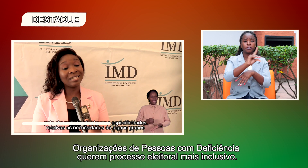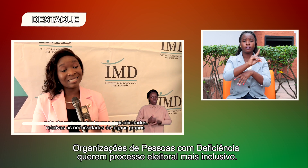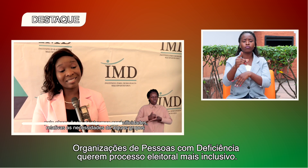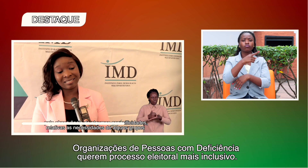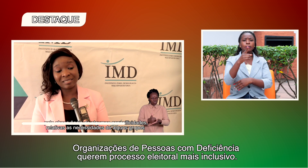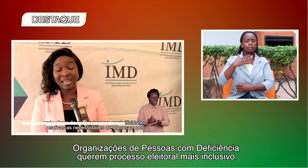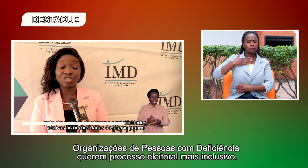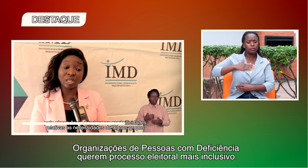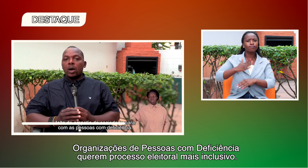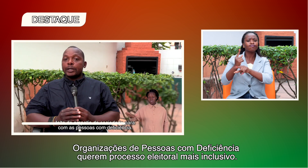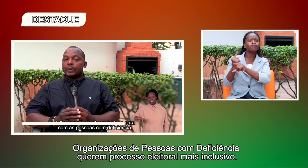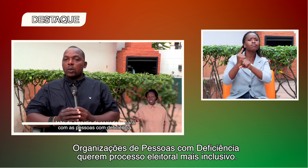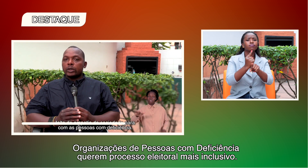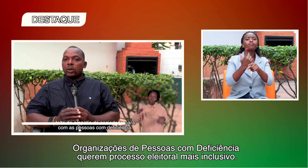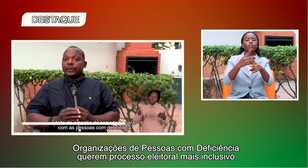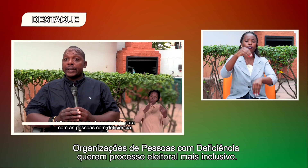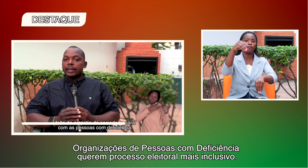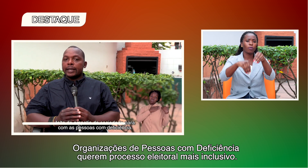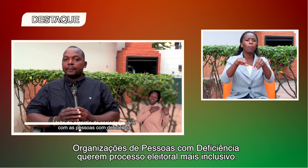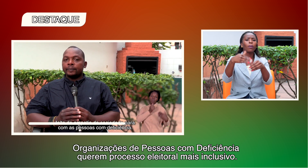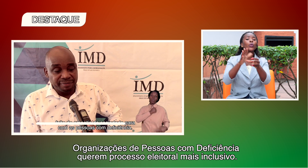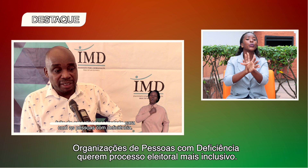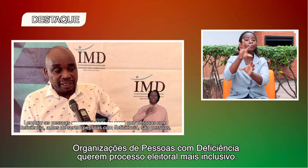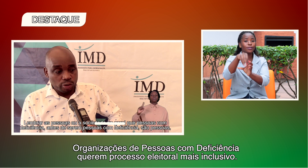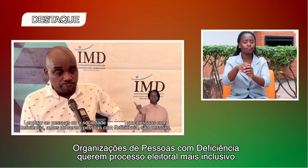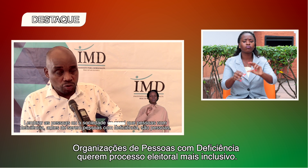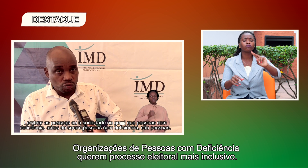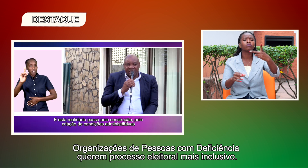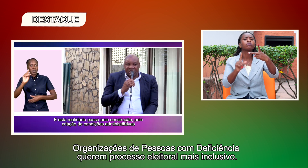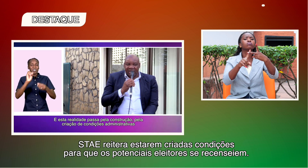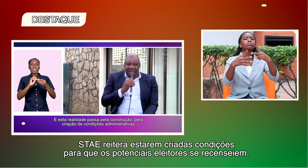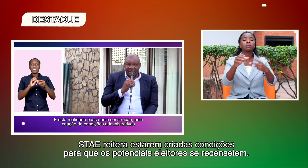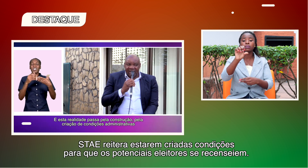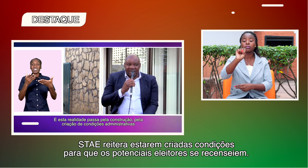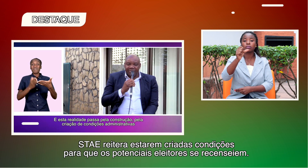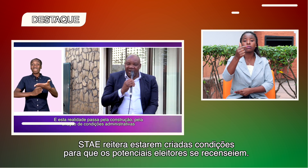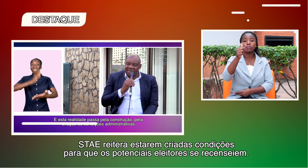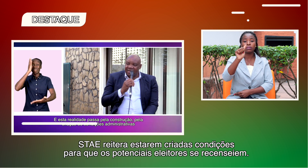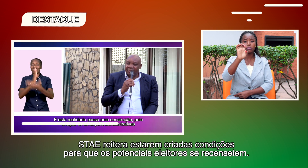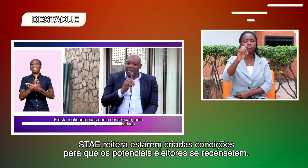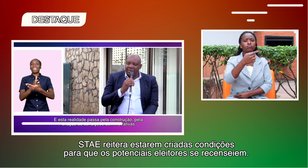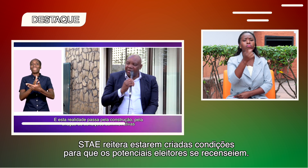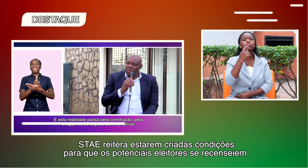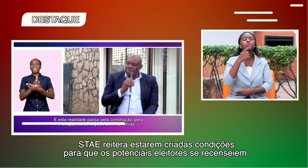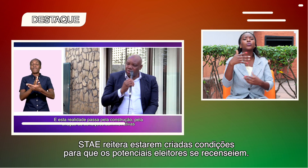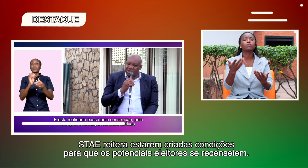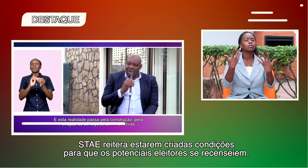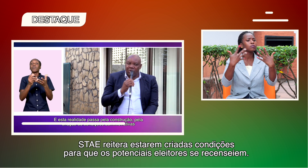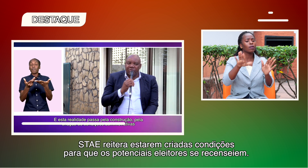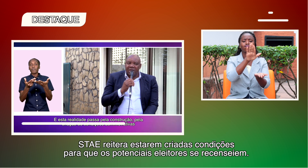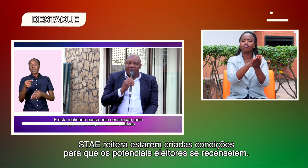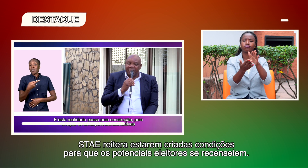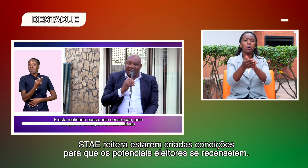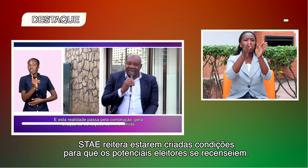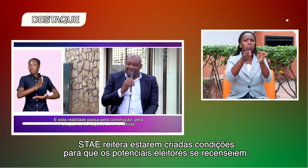Organizações de pessoas com deficiência querem processo eleitoral mais inclusivo. STAI reitera estarem criadas condições para